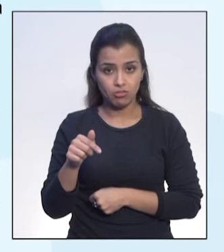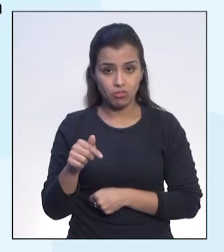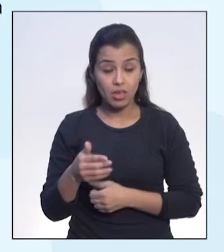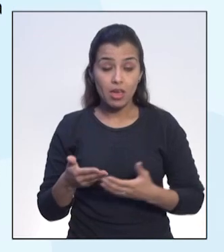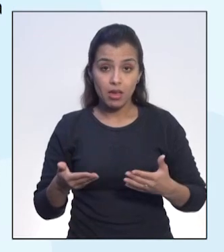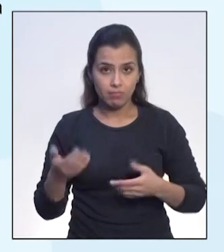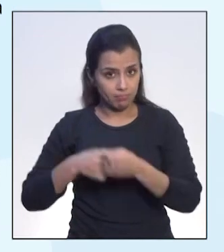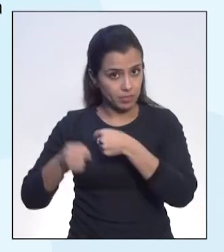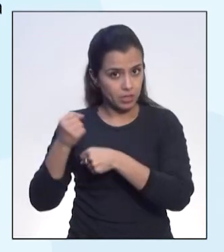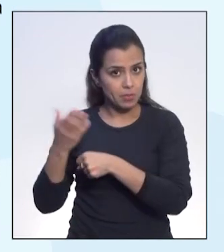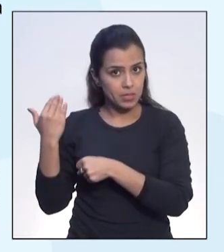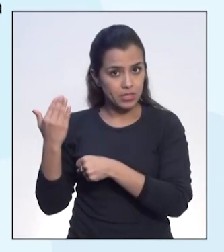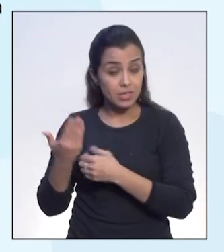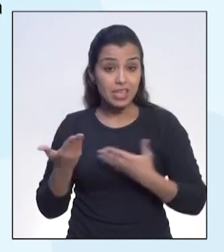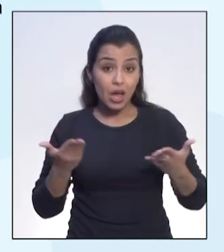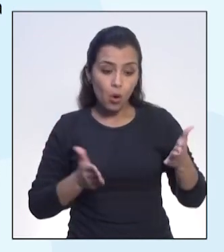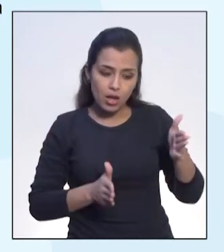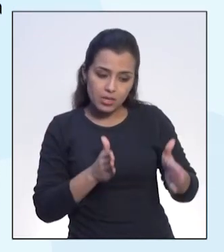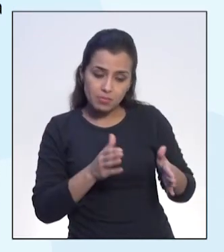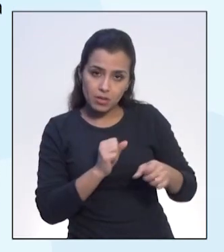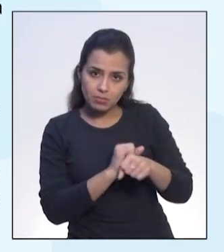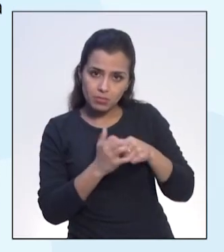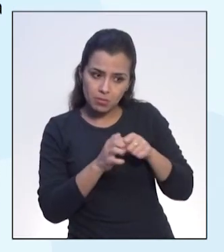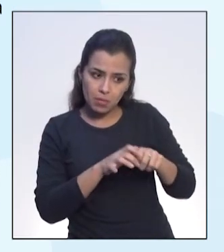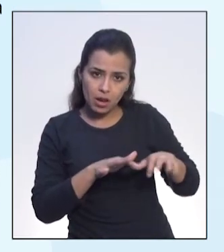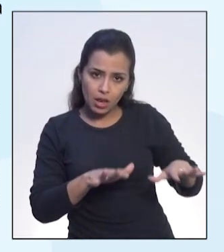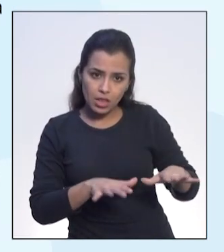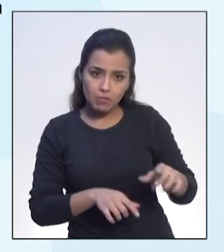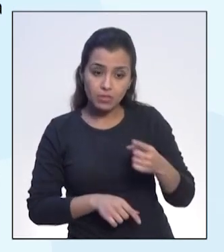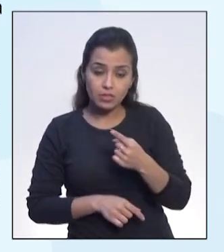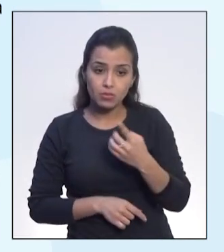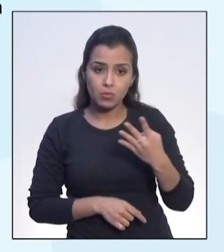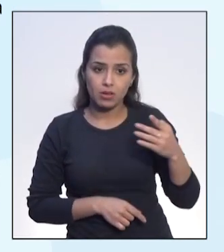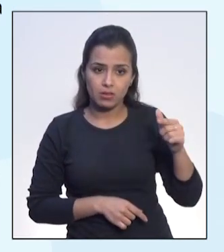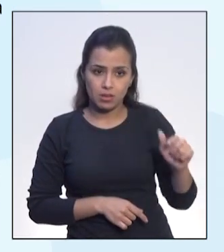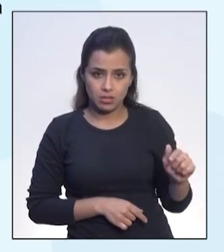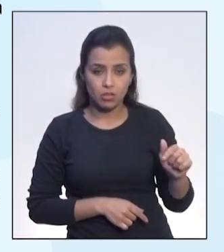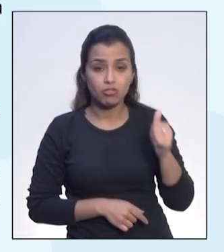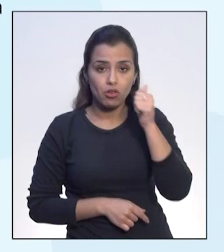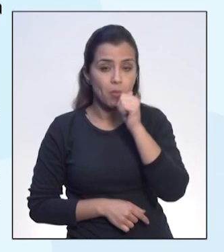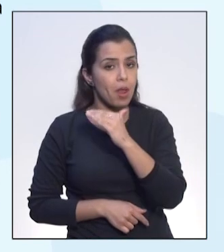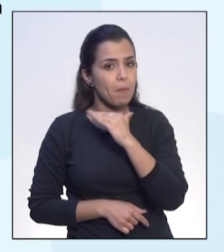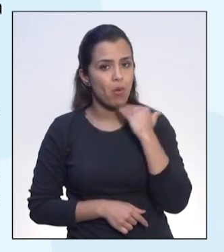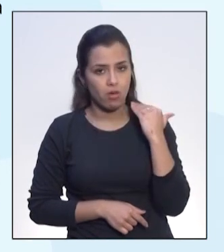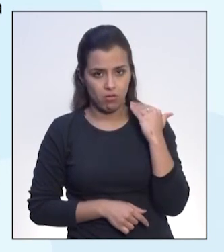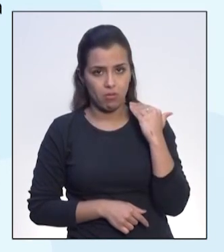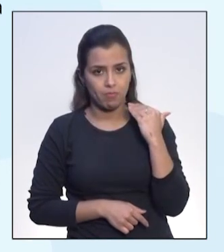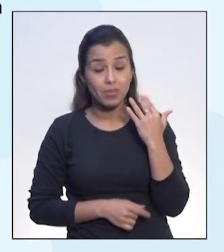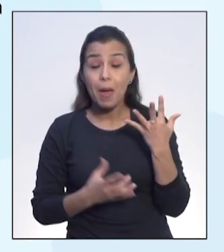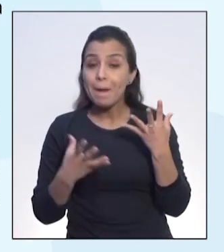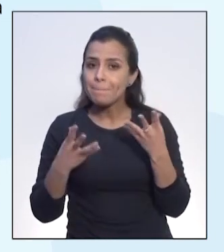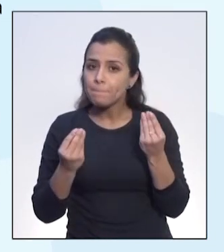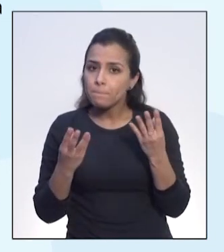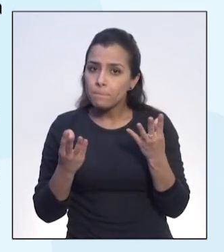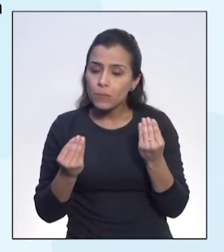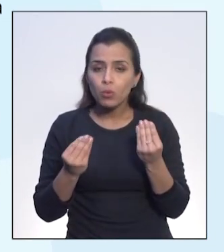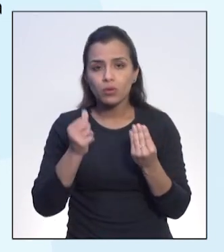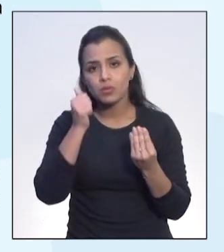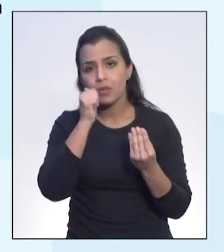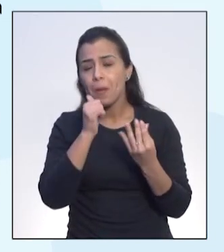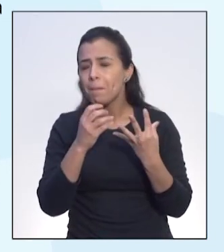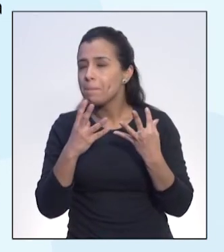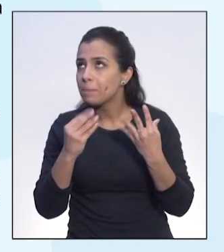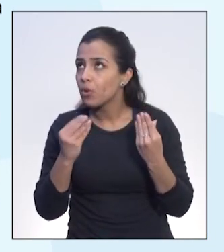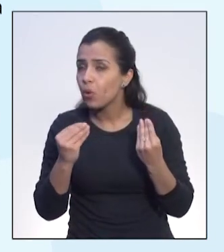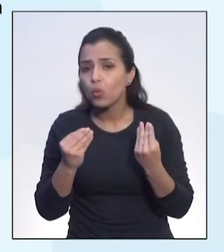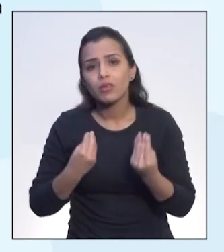casos no período da pandemia, mulheres assassinadas no período da pandemia. É muita gente. É muita gente, são